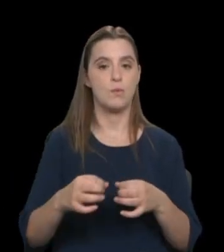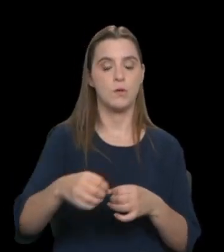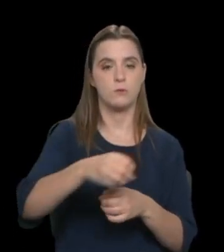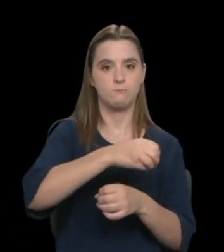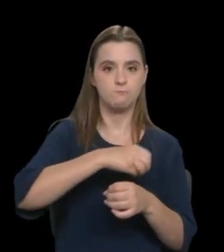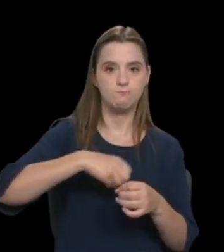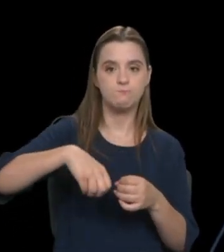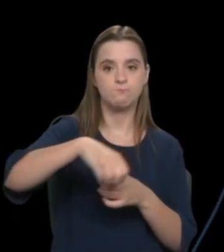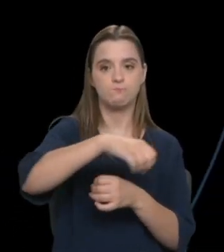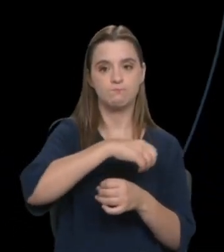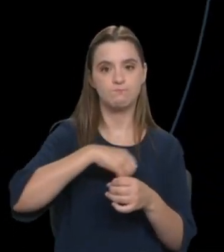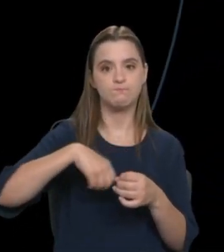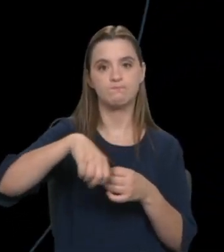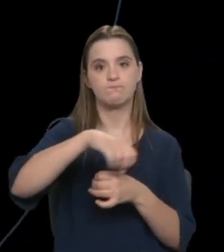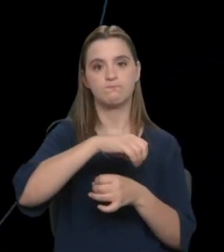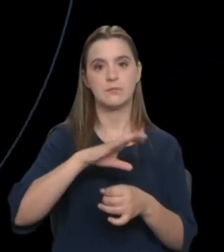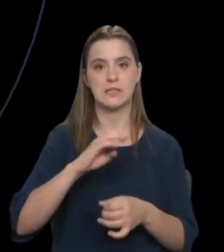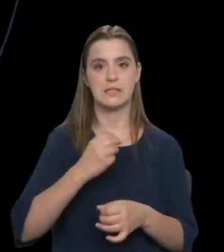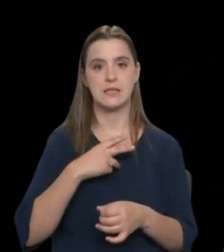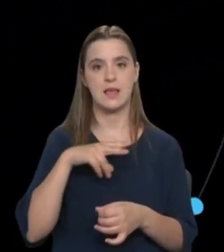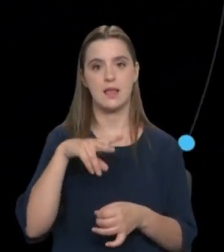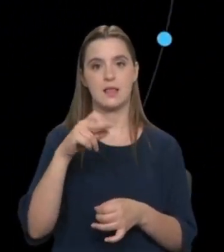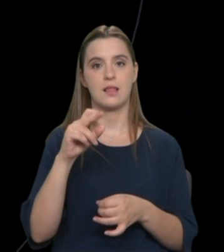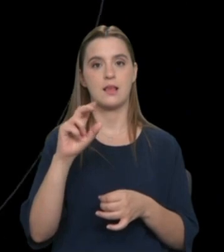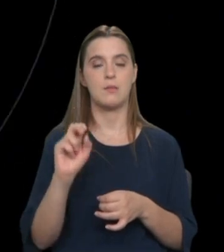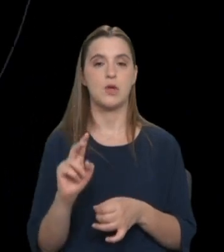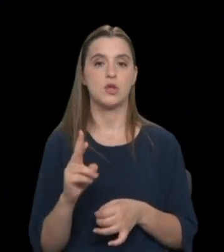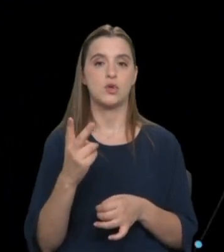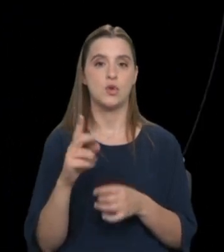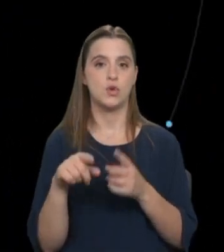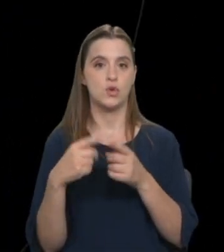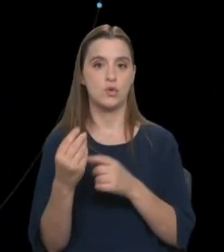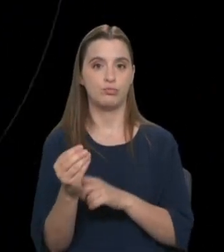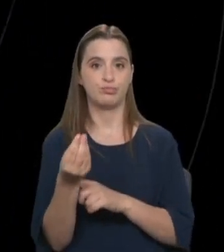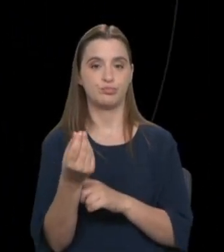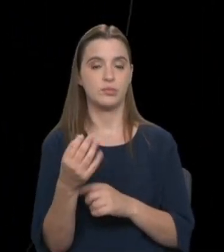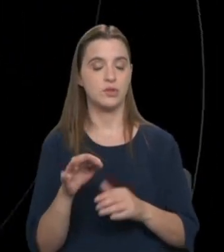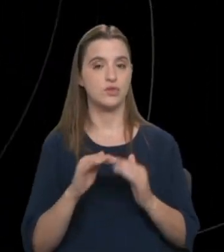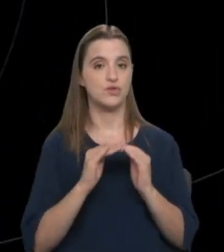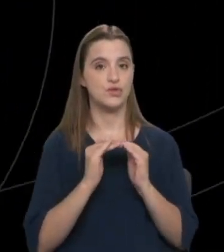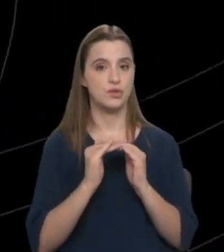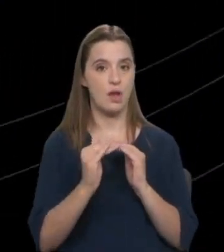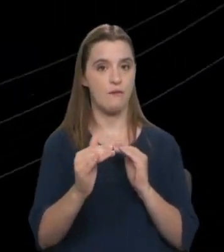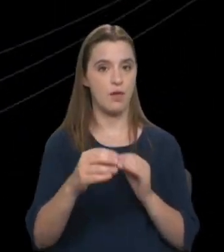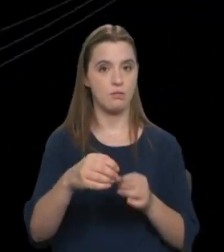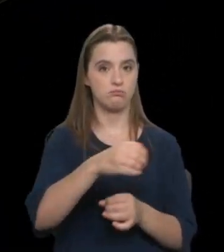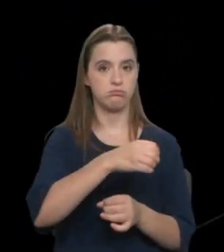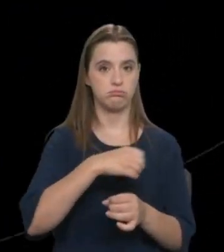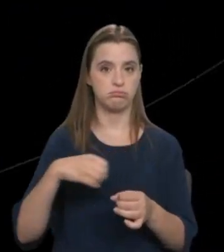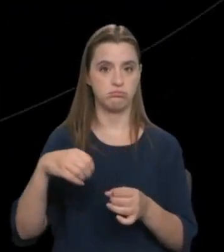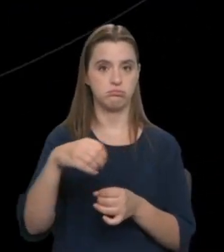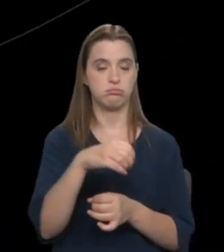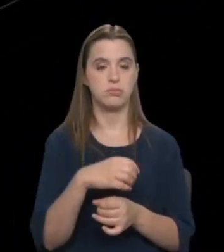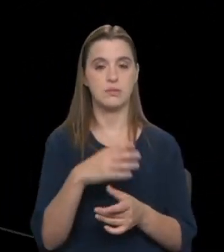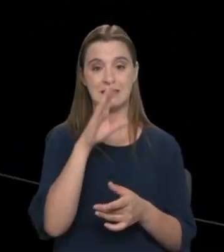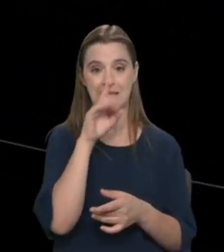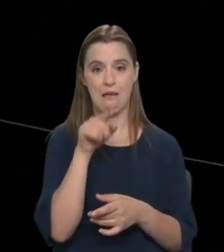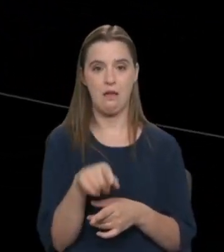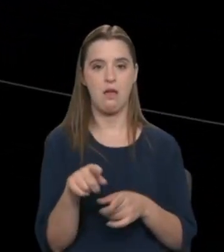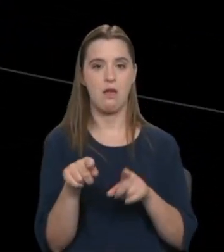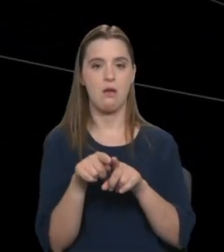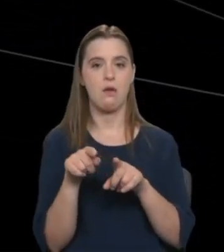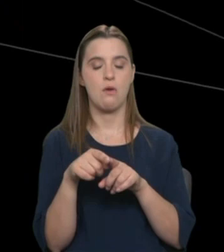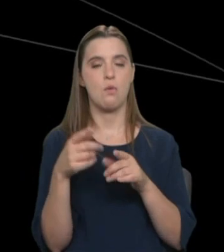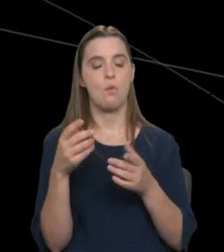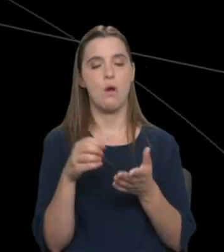e dos 2 outros corpos são neste momento estáveis. E se são estáveis, quer dizer que não têm nenhuma contribuição gravitacional